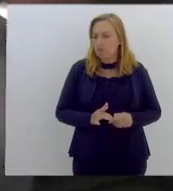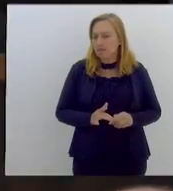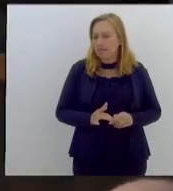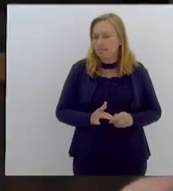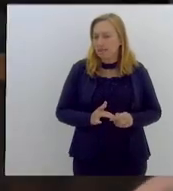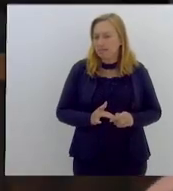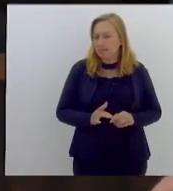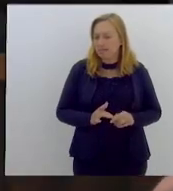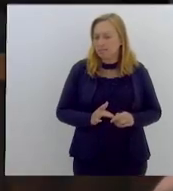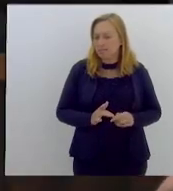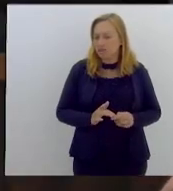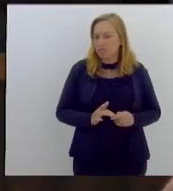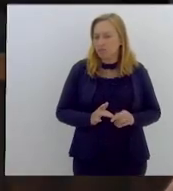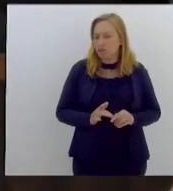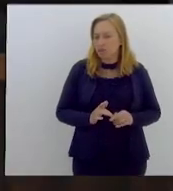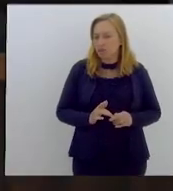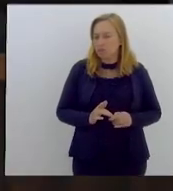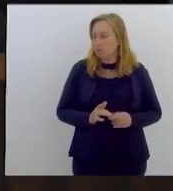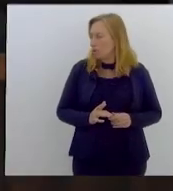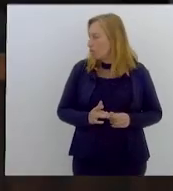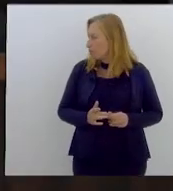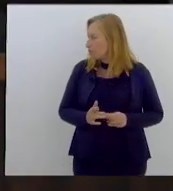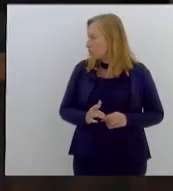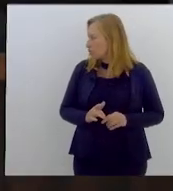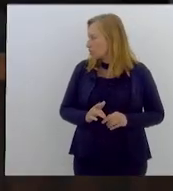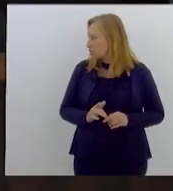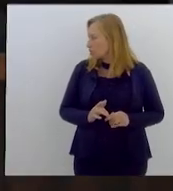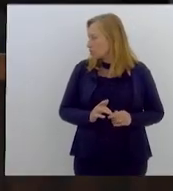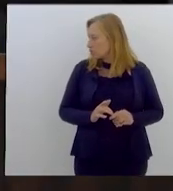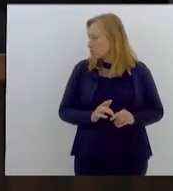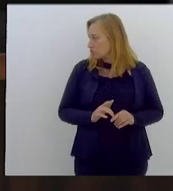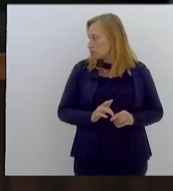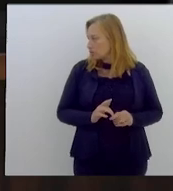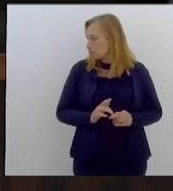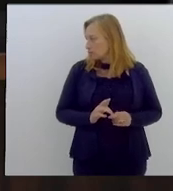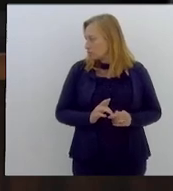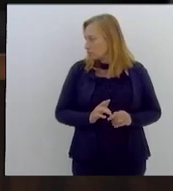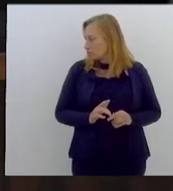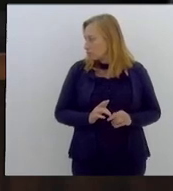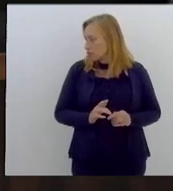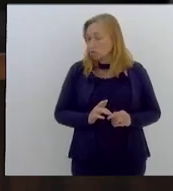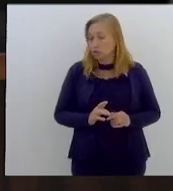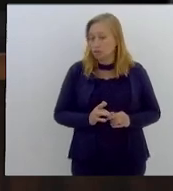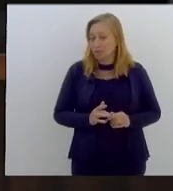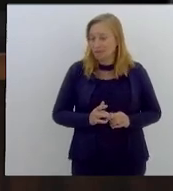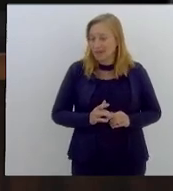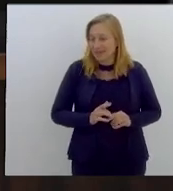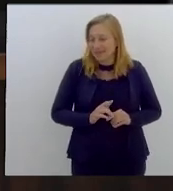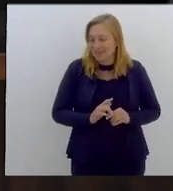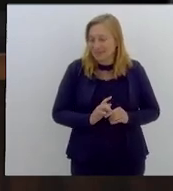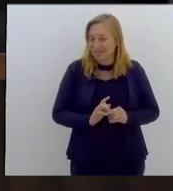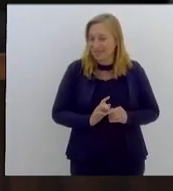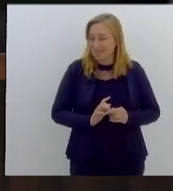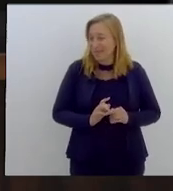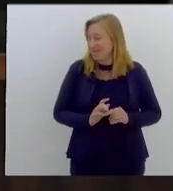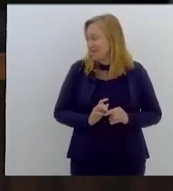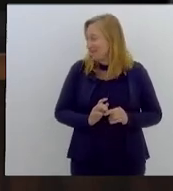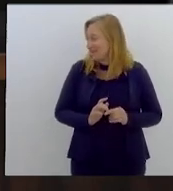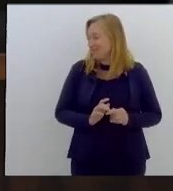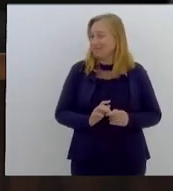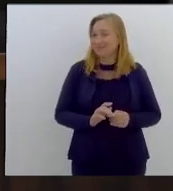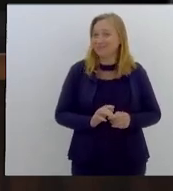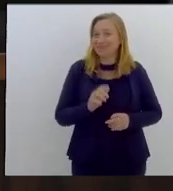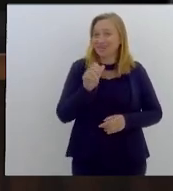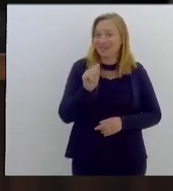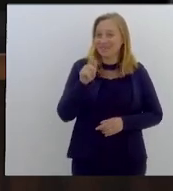Olha só. Não, mas não dá para mudar o texto. Olha só. As condições de adimplemento do crédito obtido por meio da